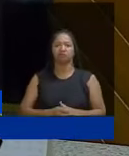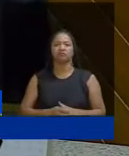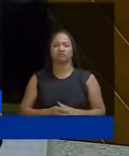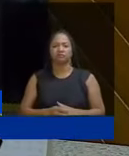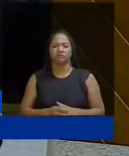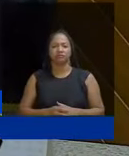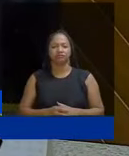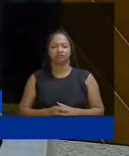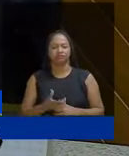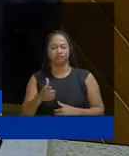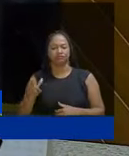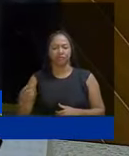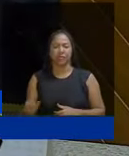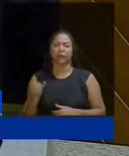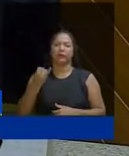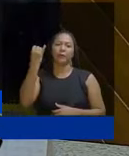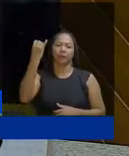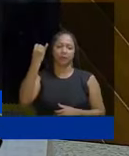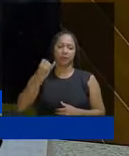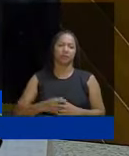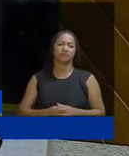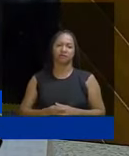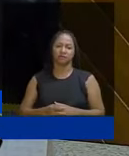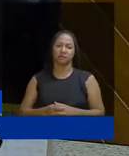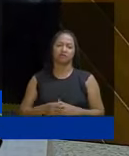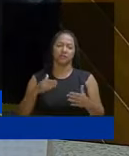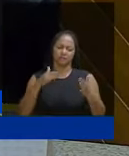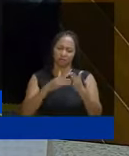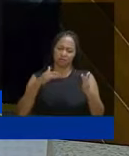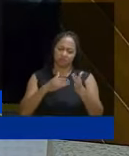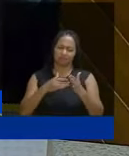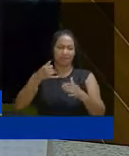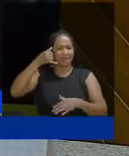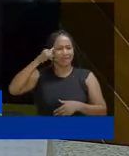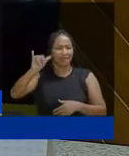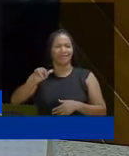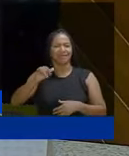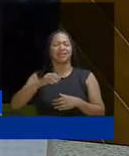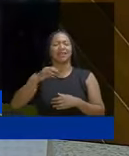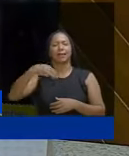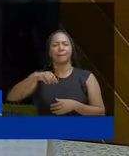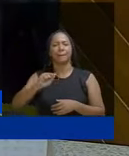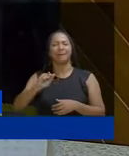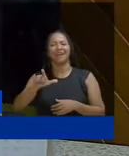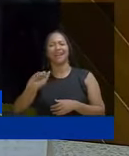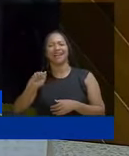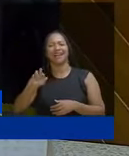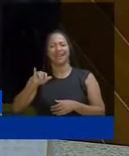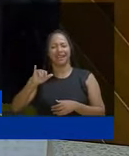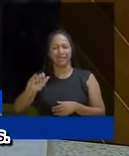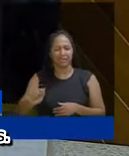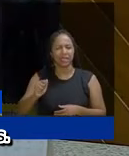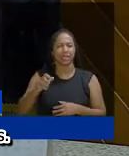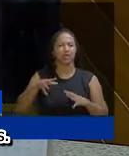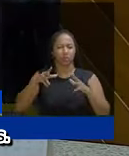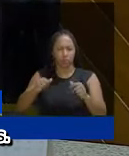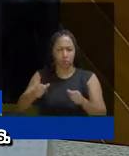bastante relevante, que envolvia o combate à malária, um mal que todos